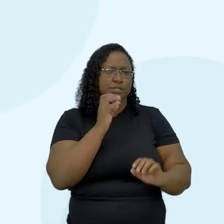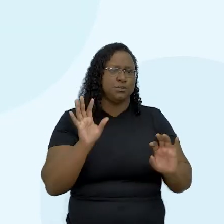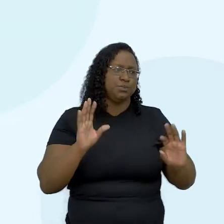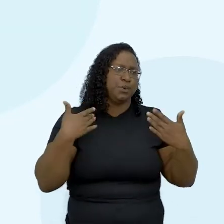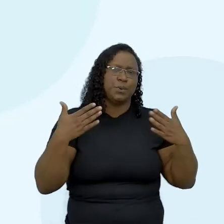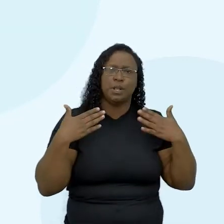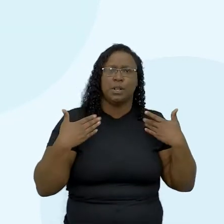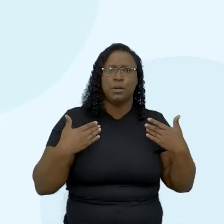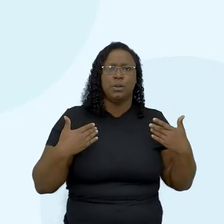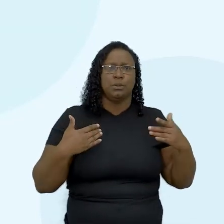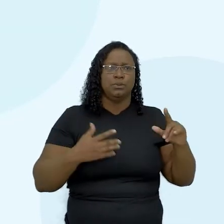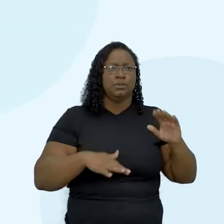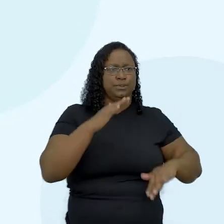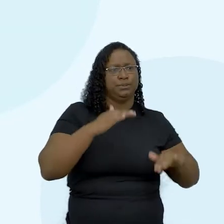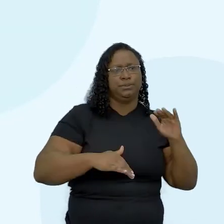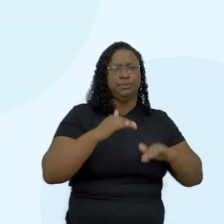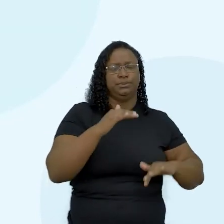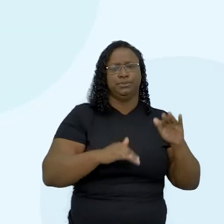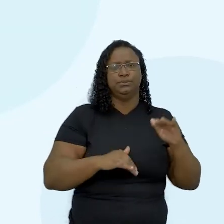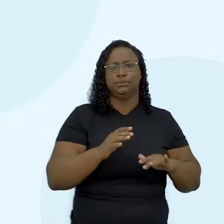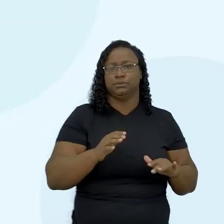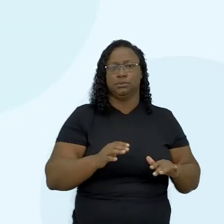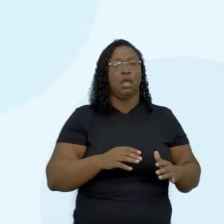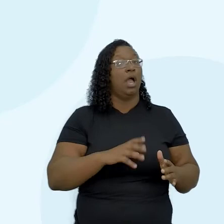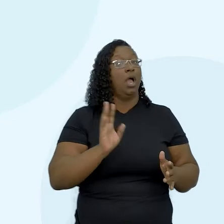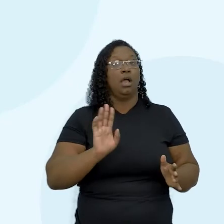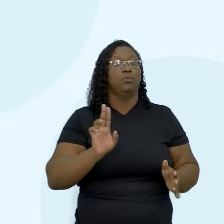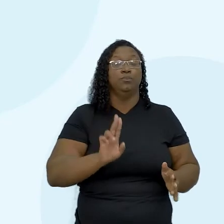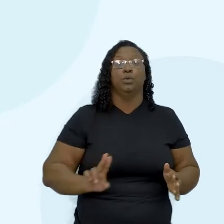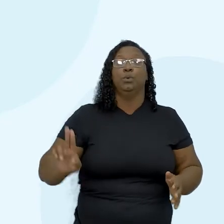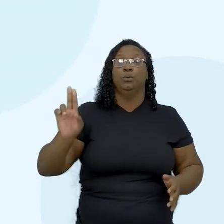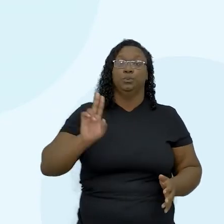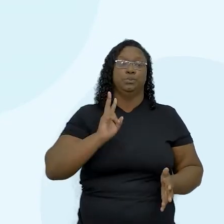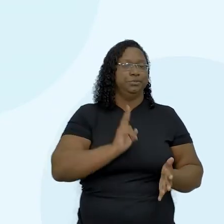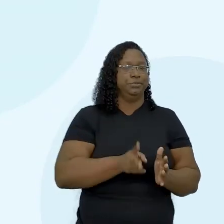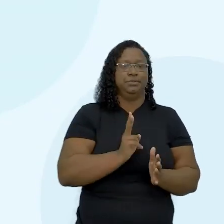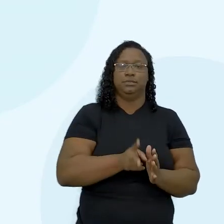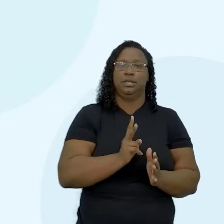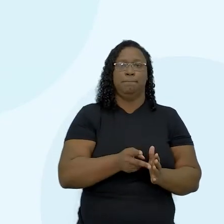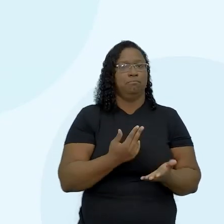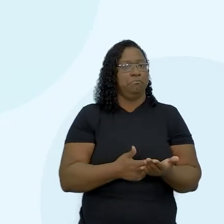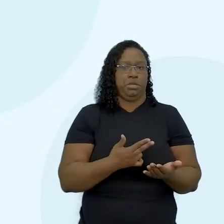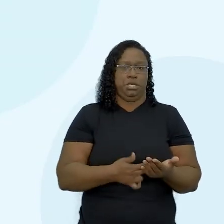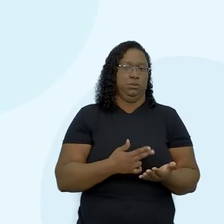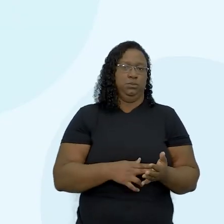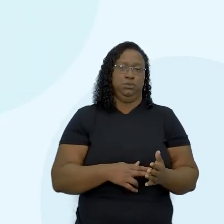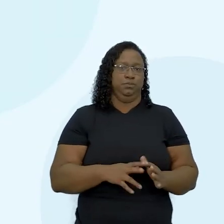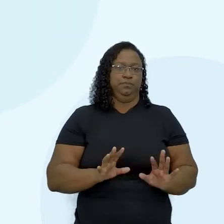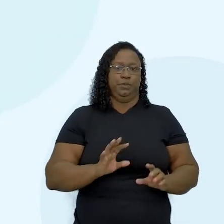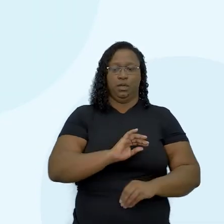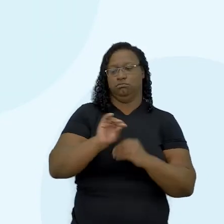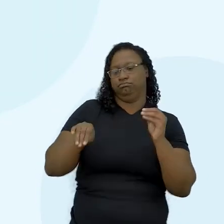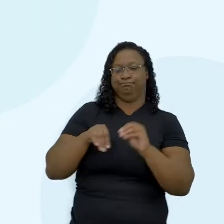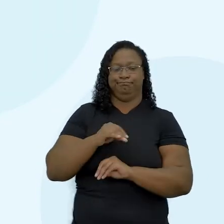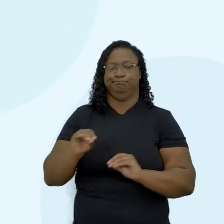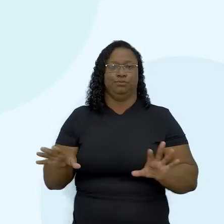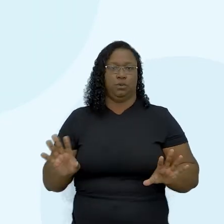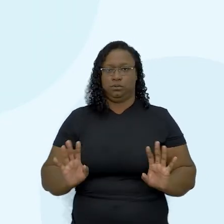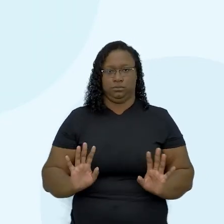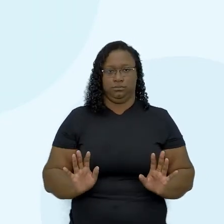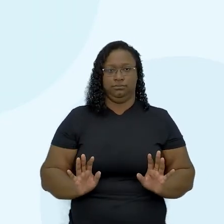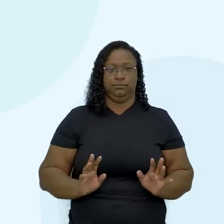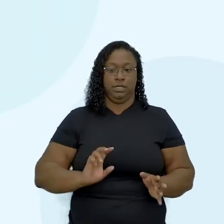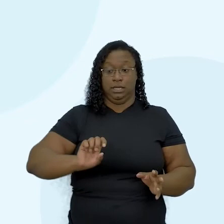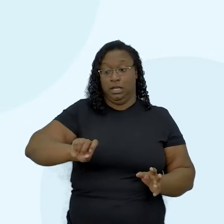não mexeria, consumo não. Consumo é o mesmo, não. Consumo é o mesmo. Não, porque não tem troca de calor com o ambiente externo. Entendi, o consumo. Então, se você ligar, ela vai ficar consumindo